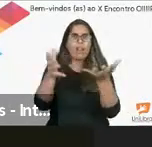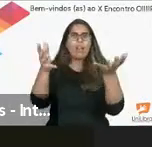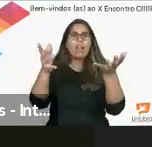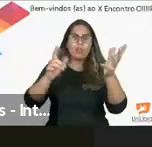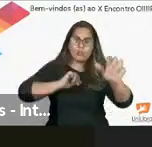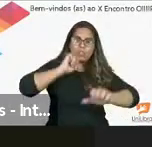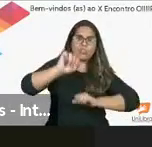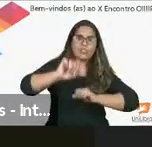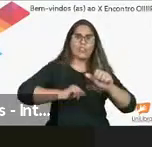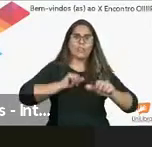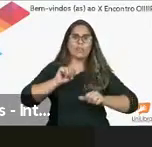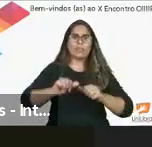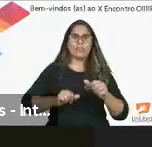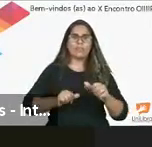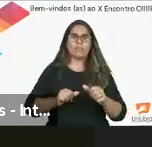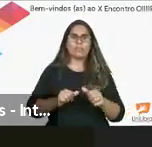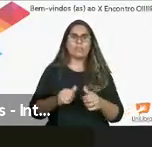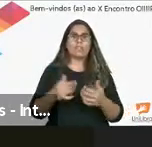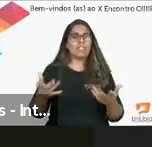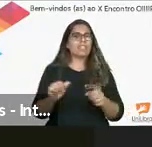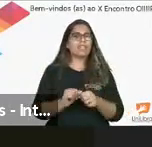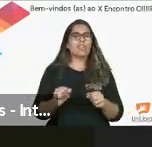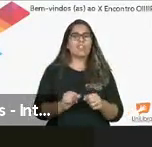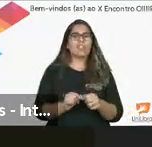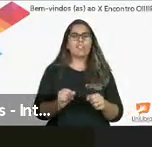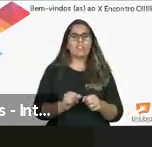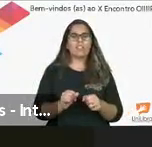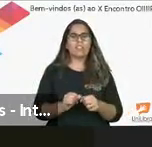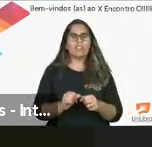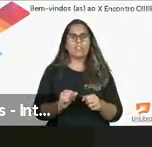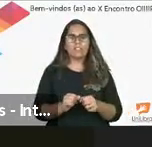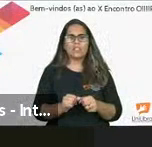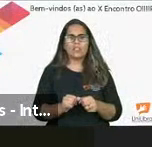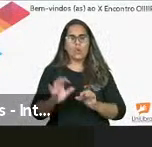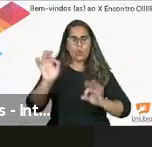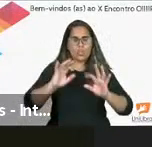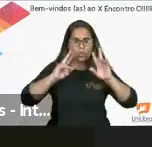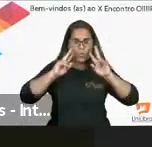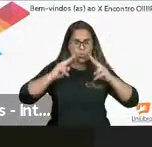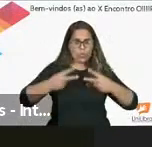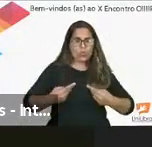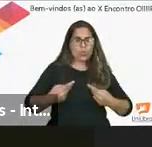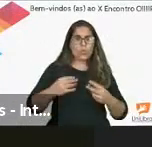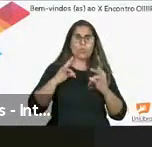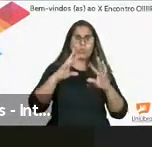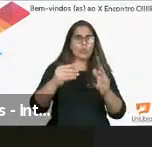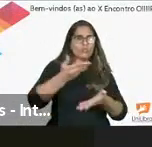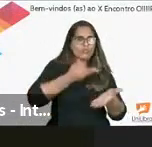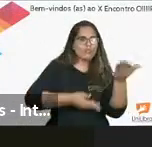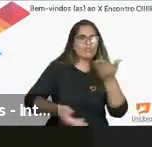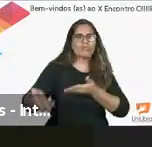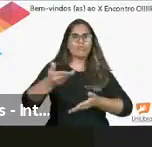transformam. E, assim fazendo, humaniza o mundo para a humanização de todos.